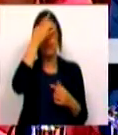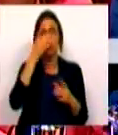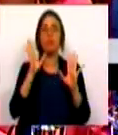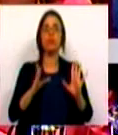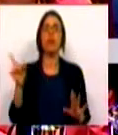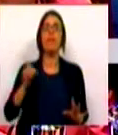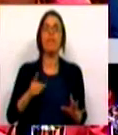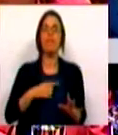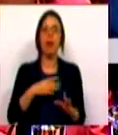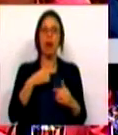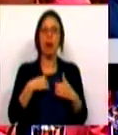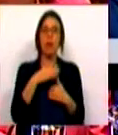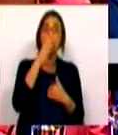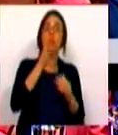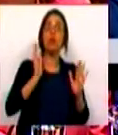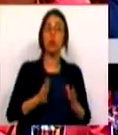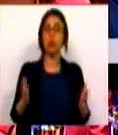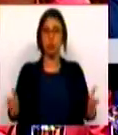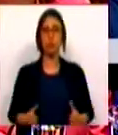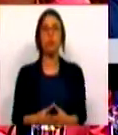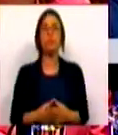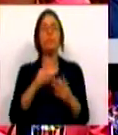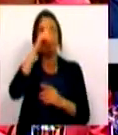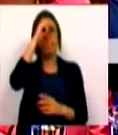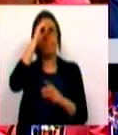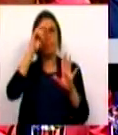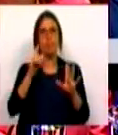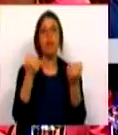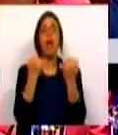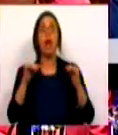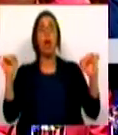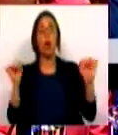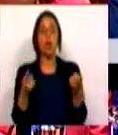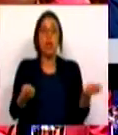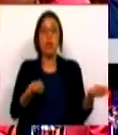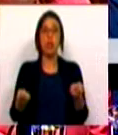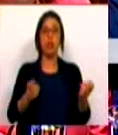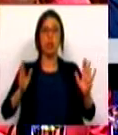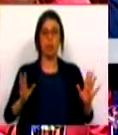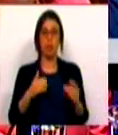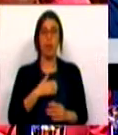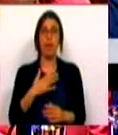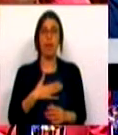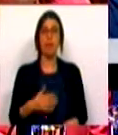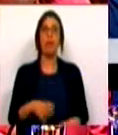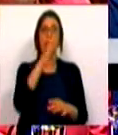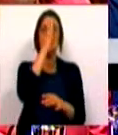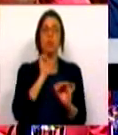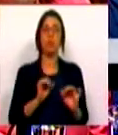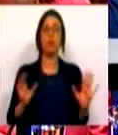várias vezes aqui tive a ocasião de afirmar, de respeitar a autonomia da gestão das empresas do